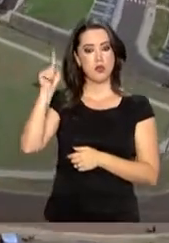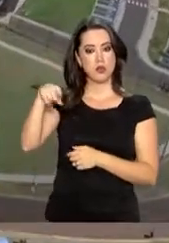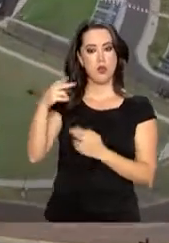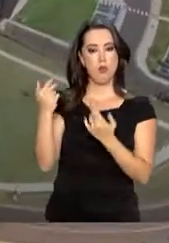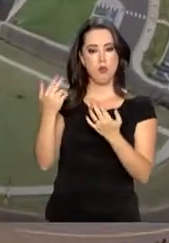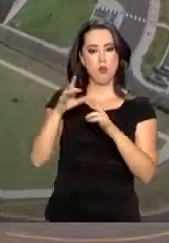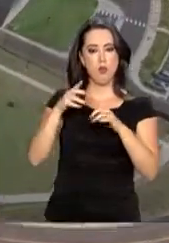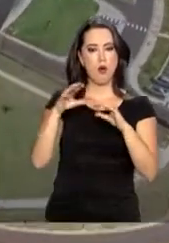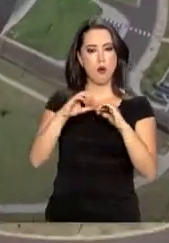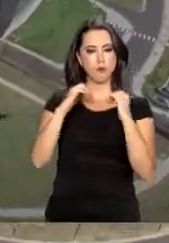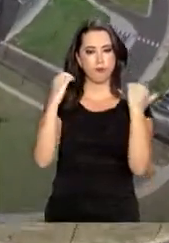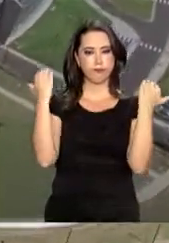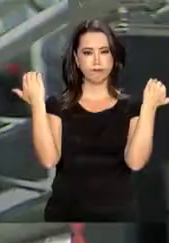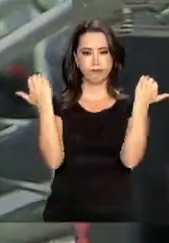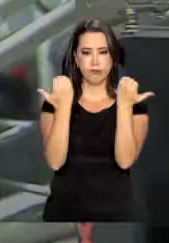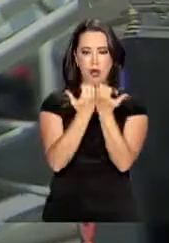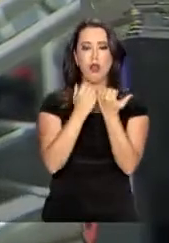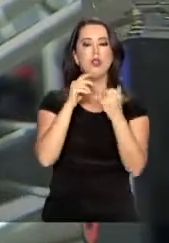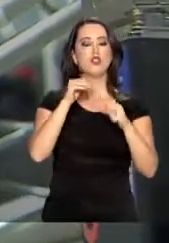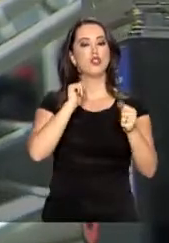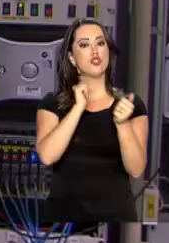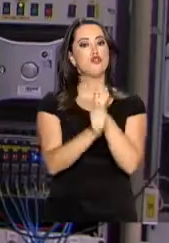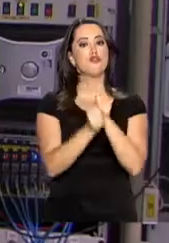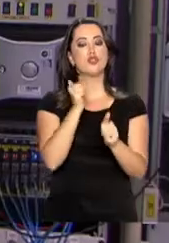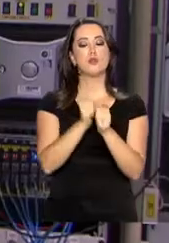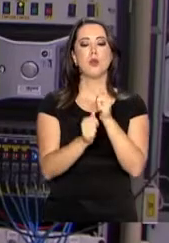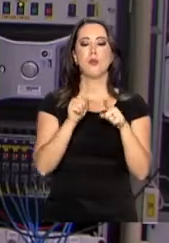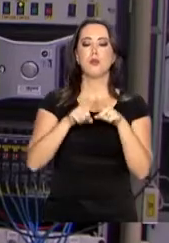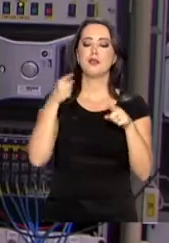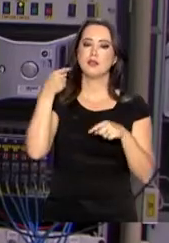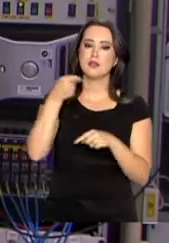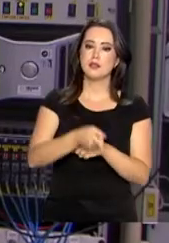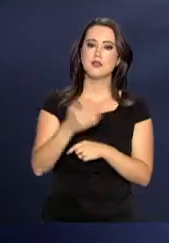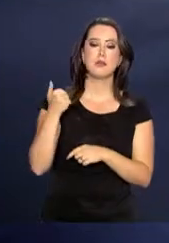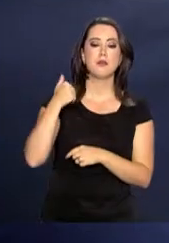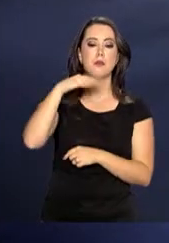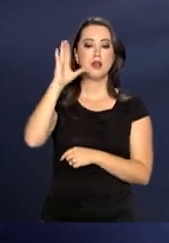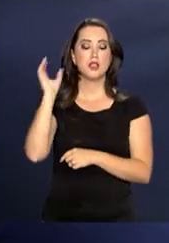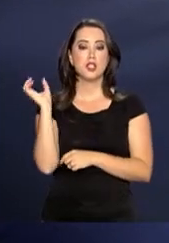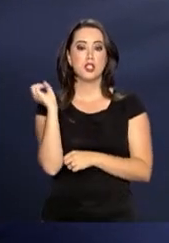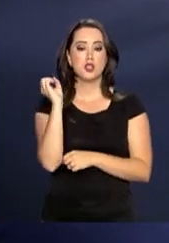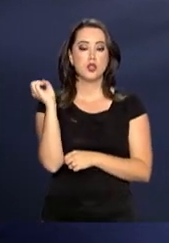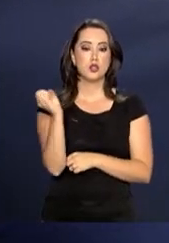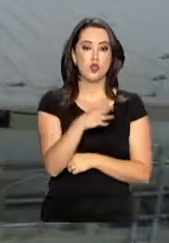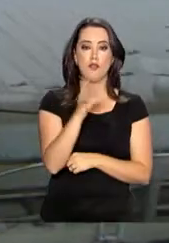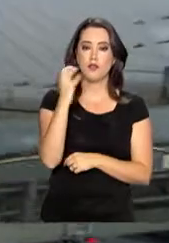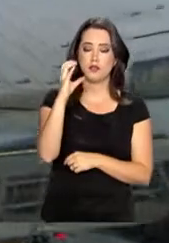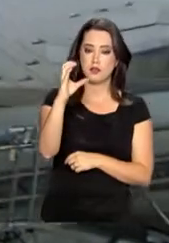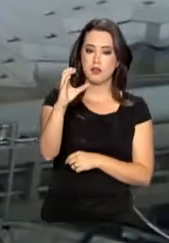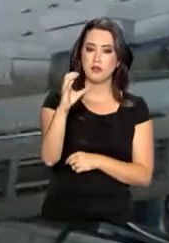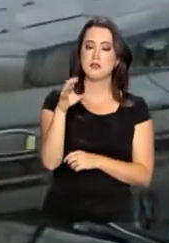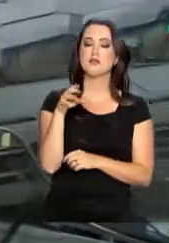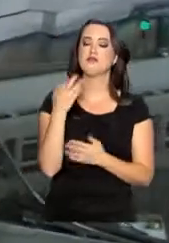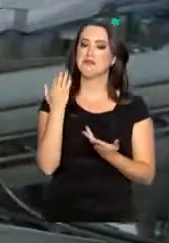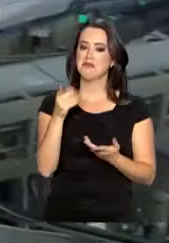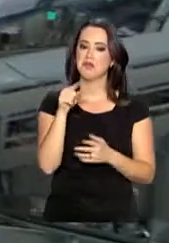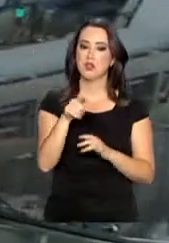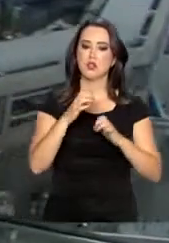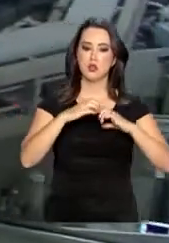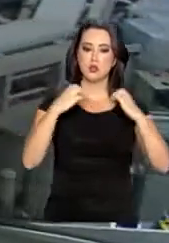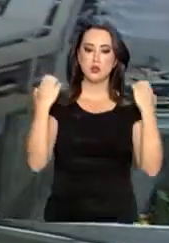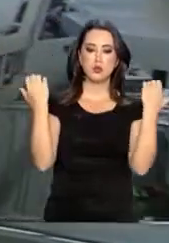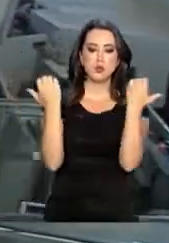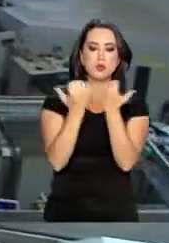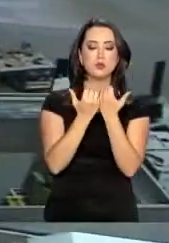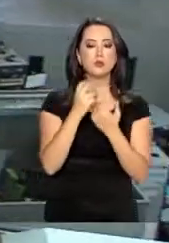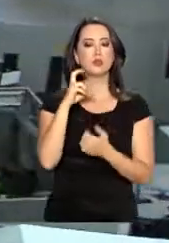porte de um estádio de futebol. Mas aqui quem entra em campo é a mais avançada ciência. Dentro desse túnel, que forma uma